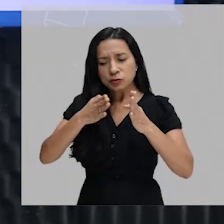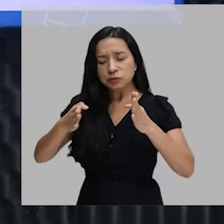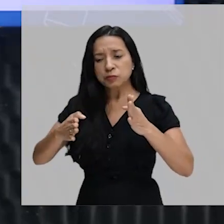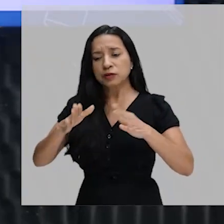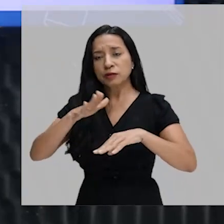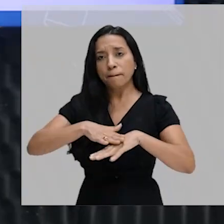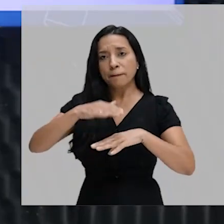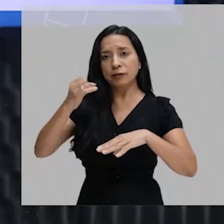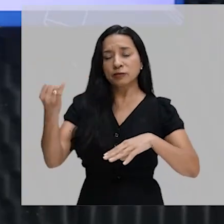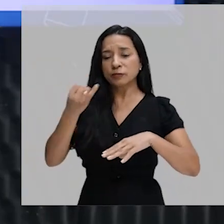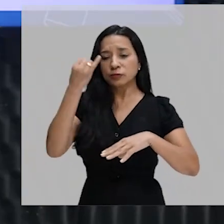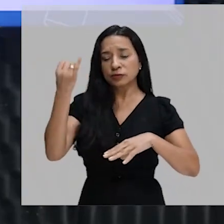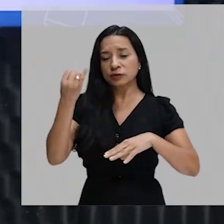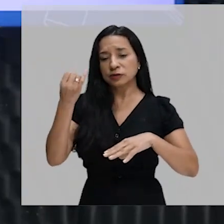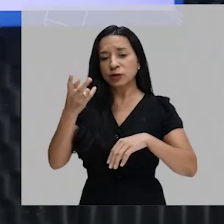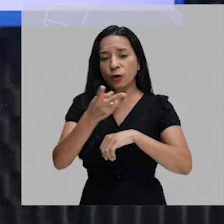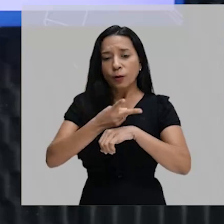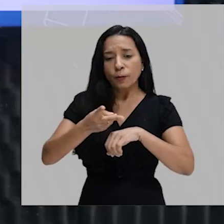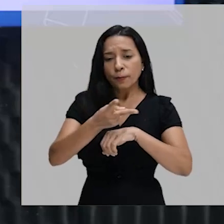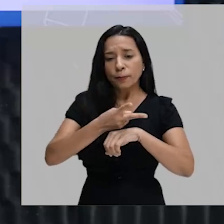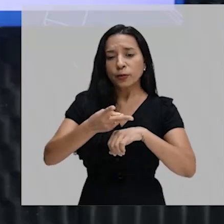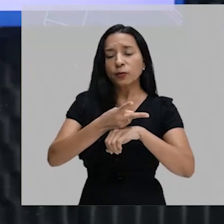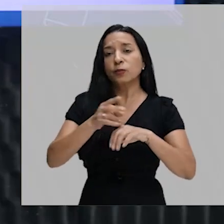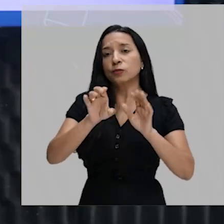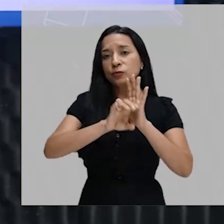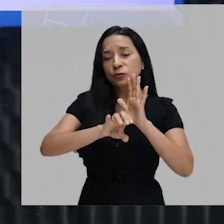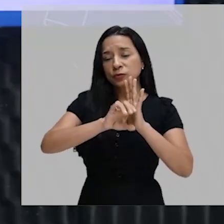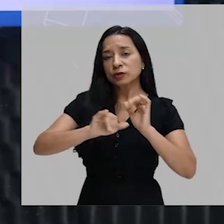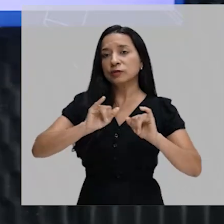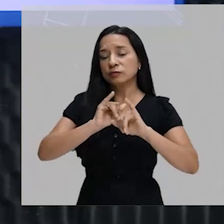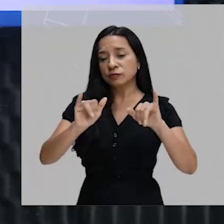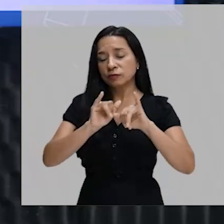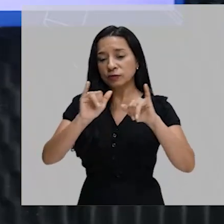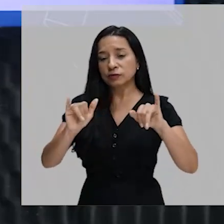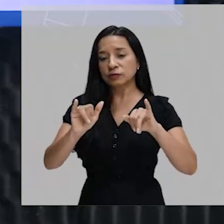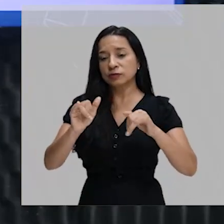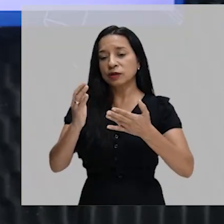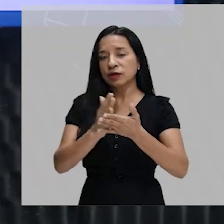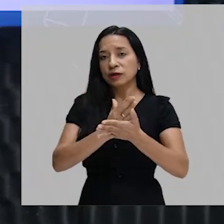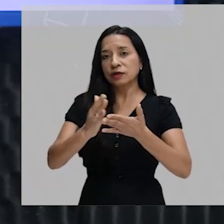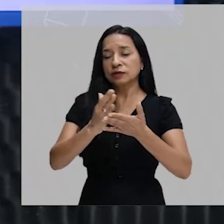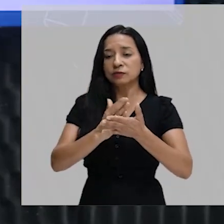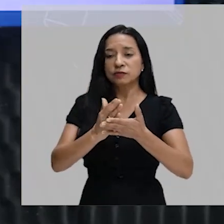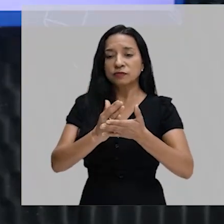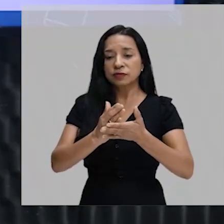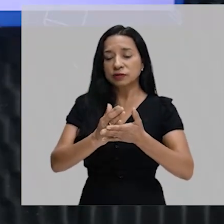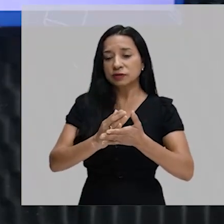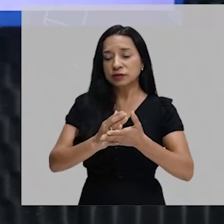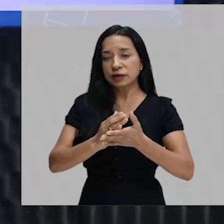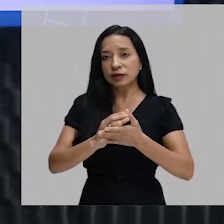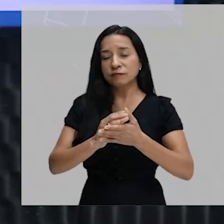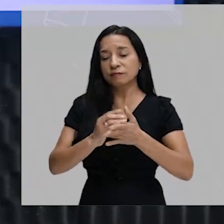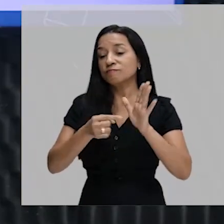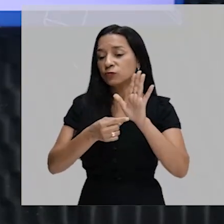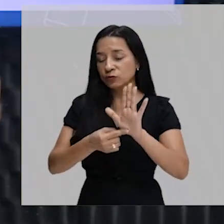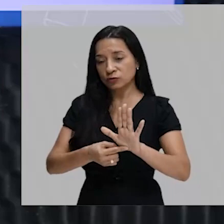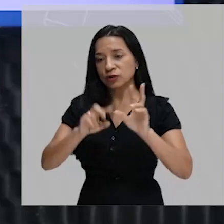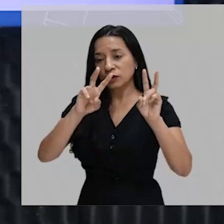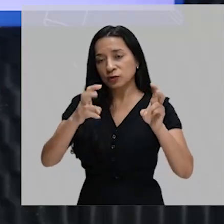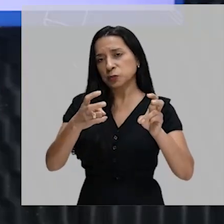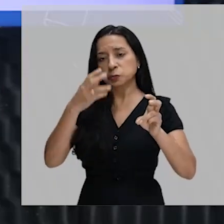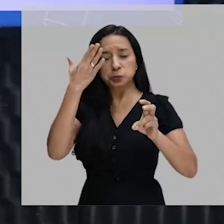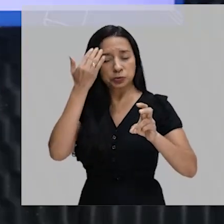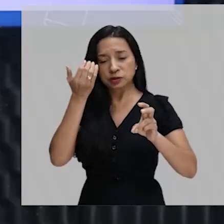certeza disso, procure os conceitos e as informações, às vezes vão se falar de assuntos que nós não sabemos, aí nós vamos